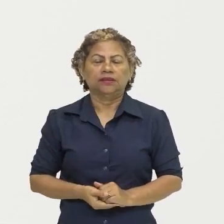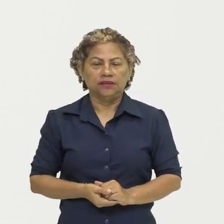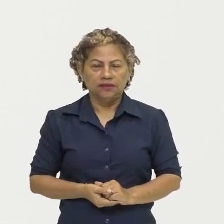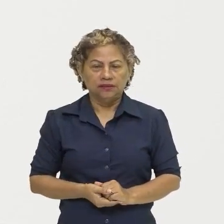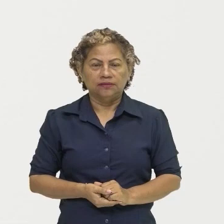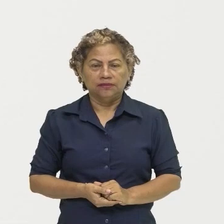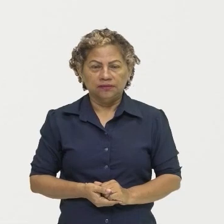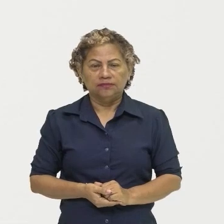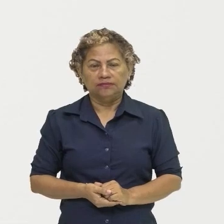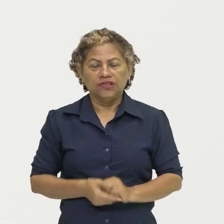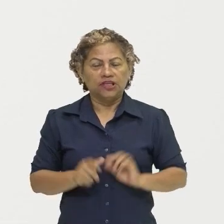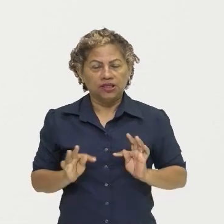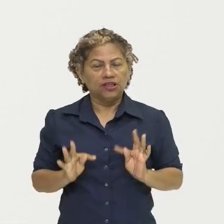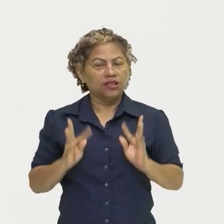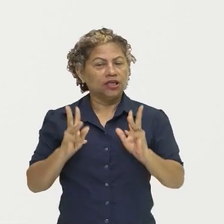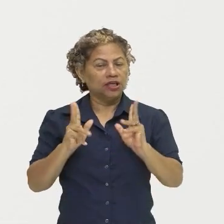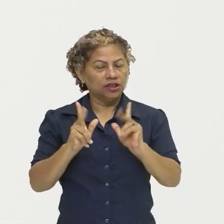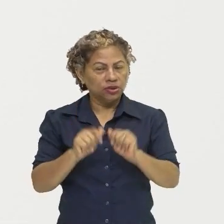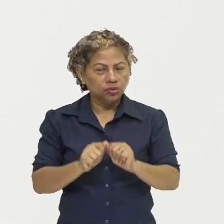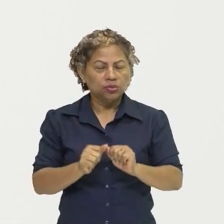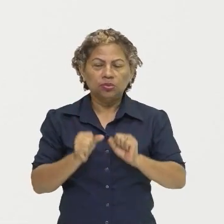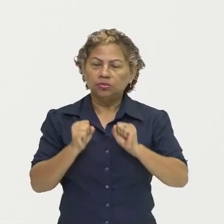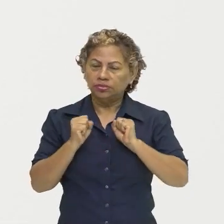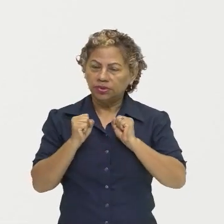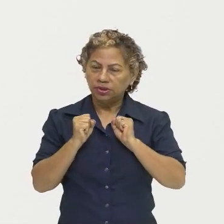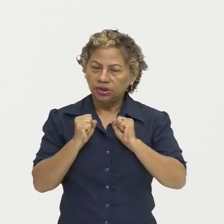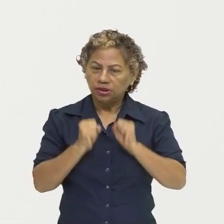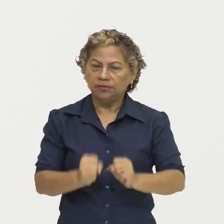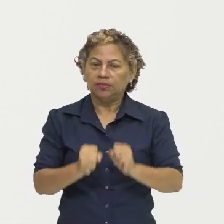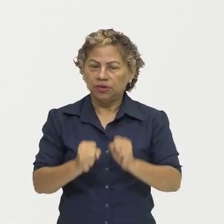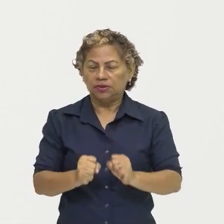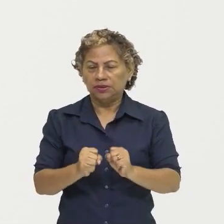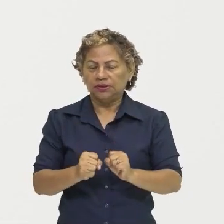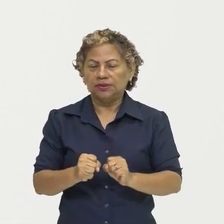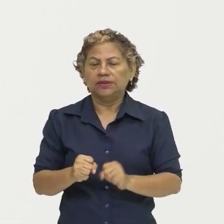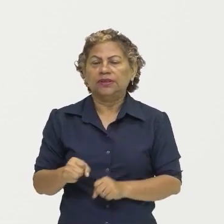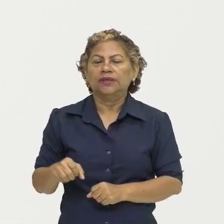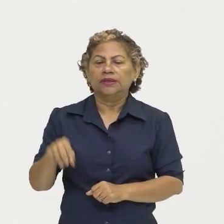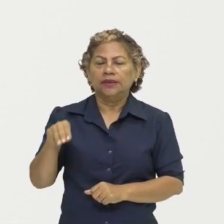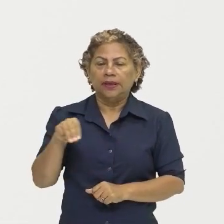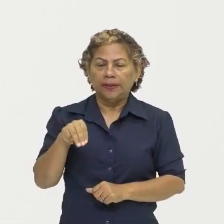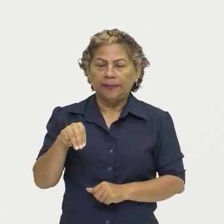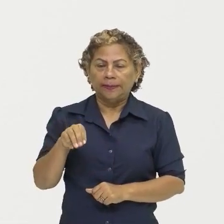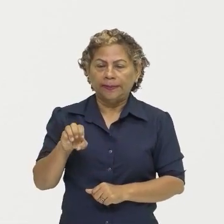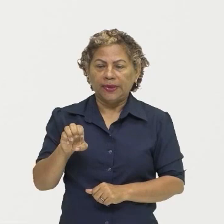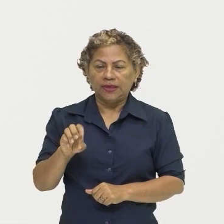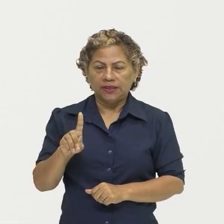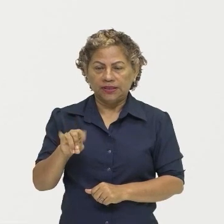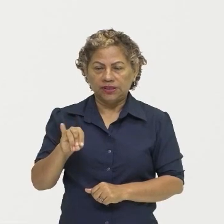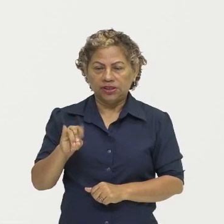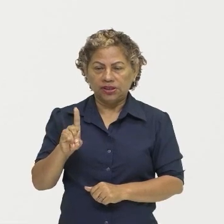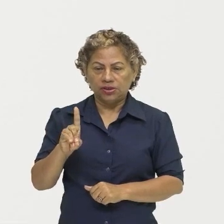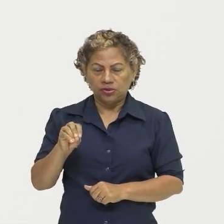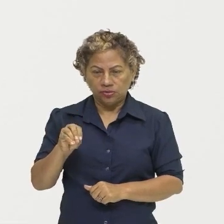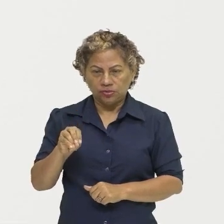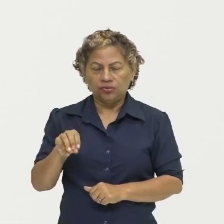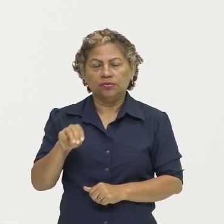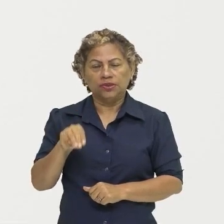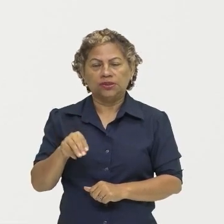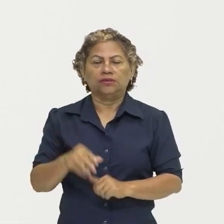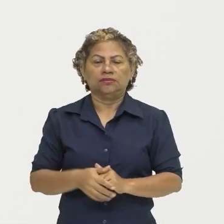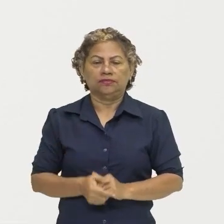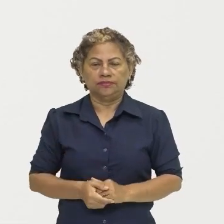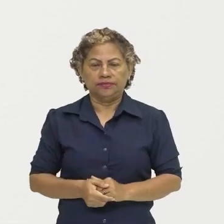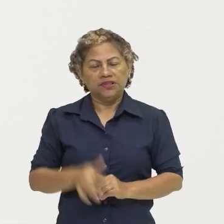científico para grandeza, é tudo o que pode ser medido. Na física, quando